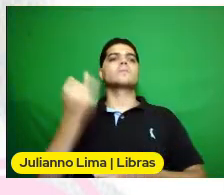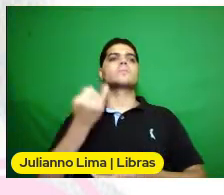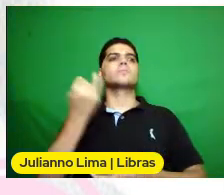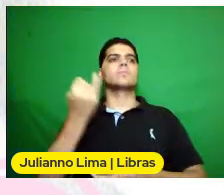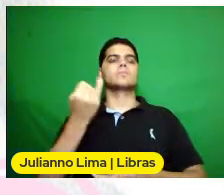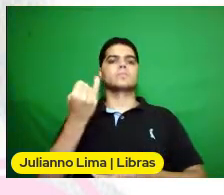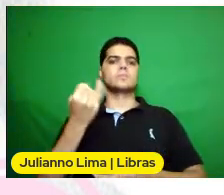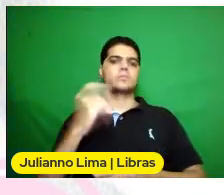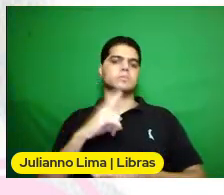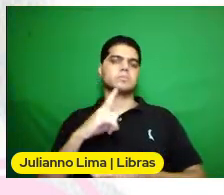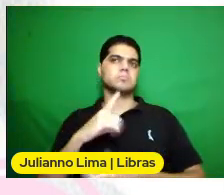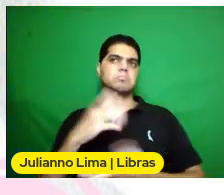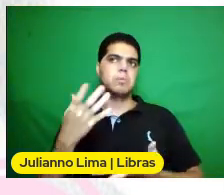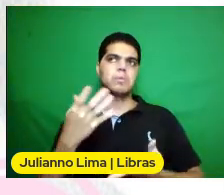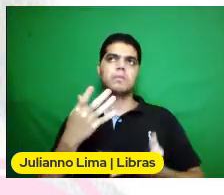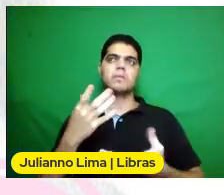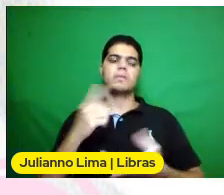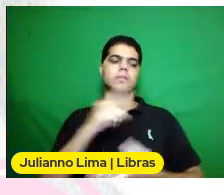que decidiu